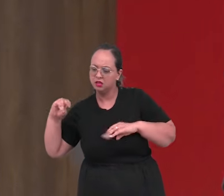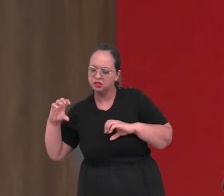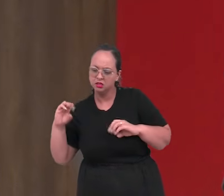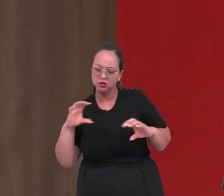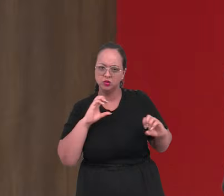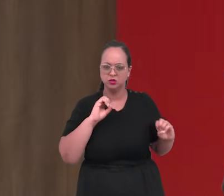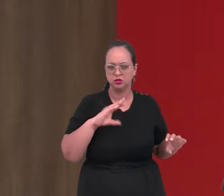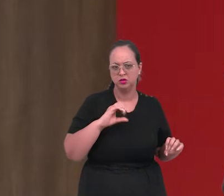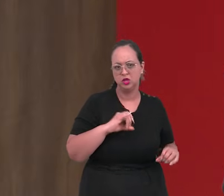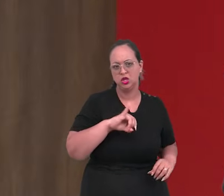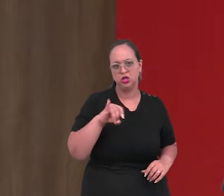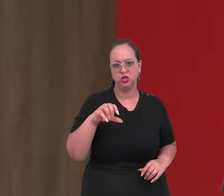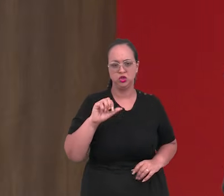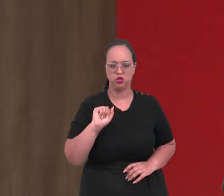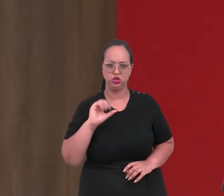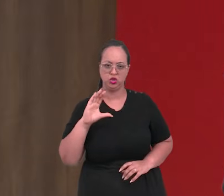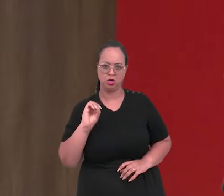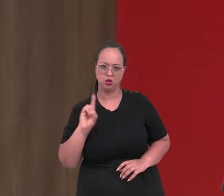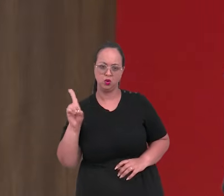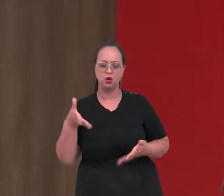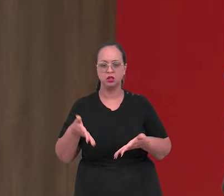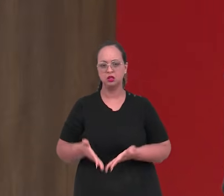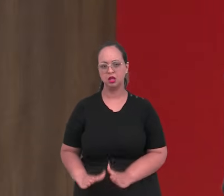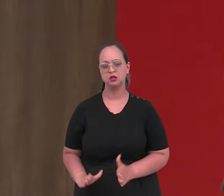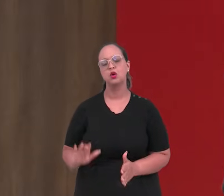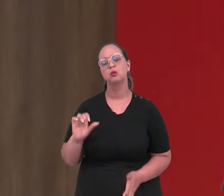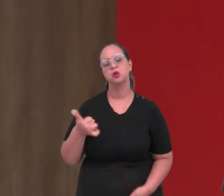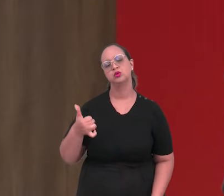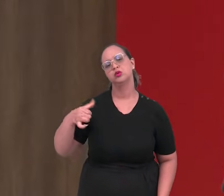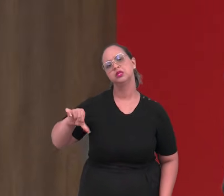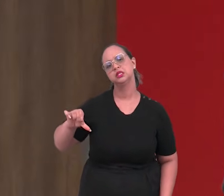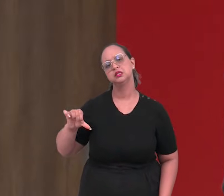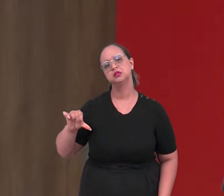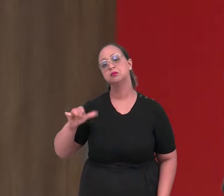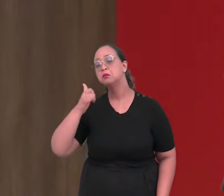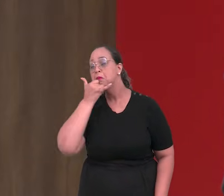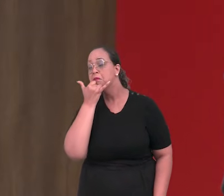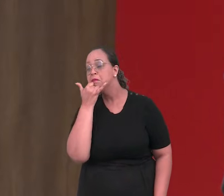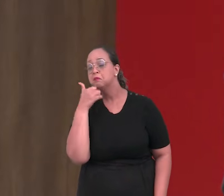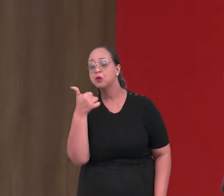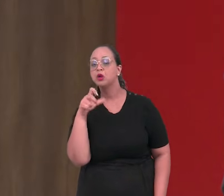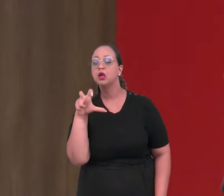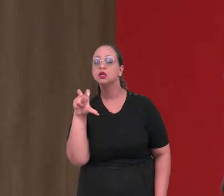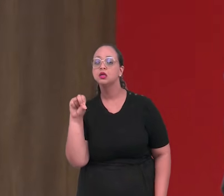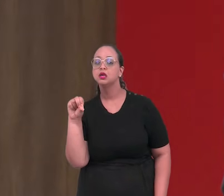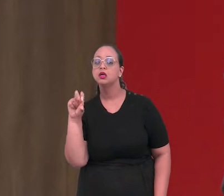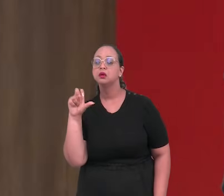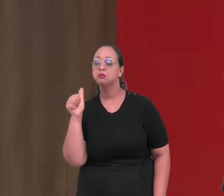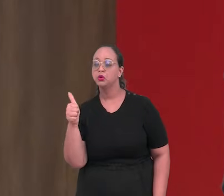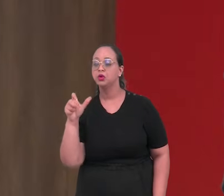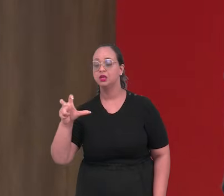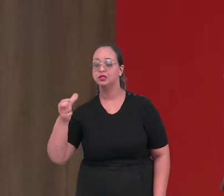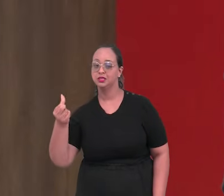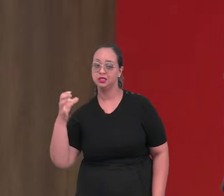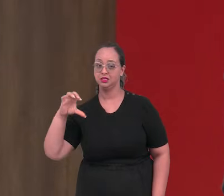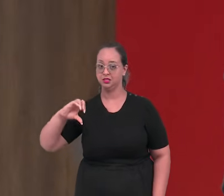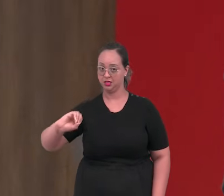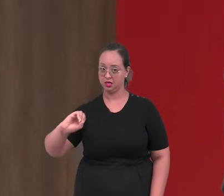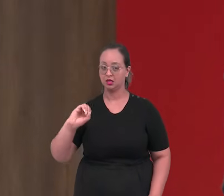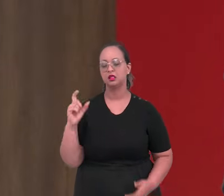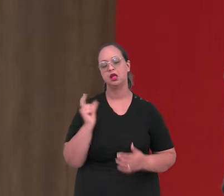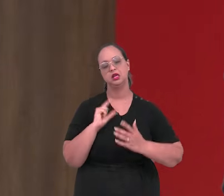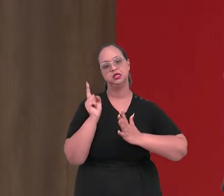que Jacó Armínio, nasceu em 1560, ele já falava exatamente, os chamados clássicos 5